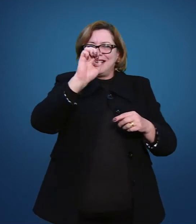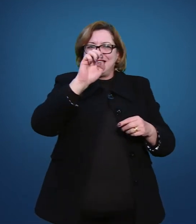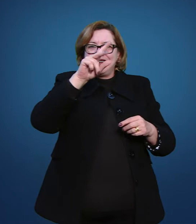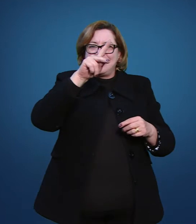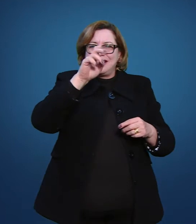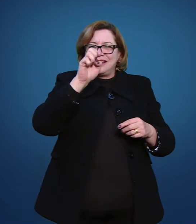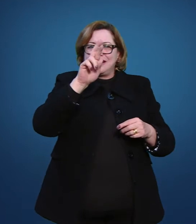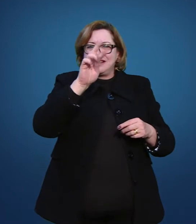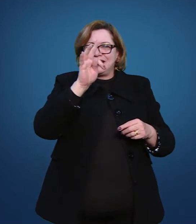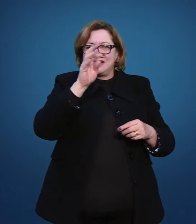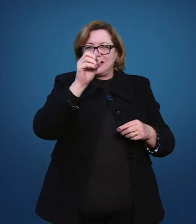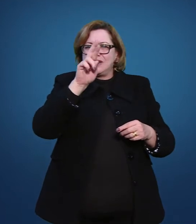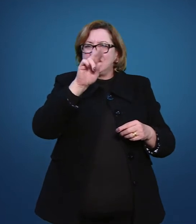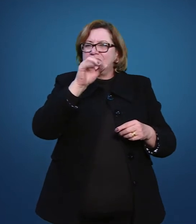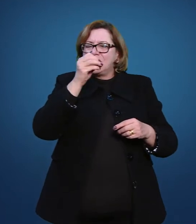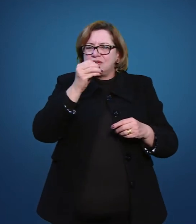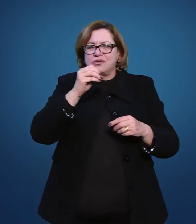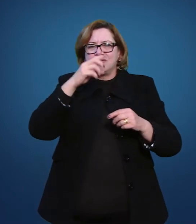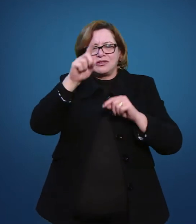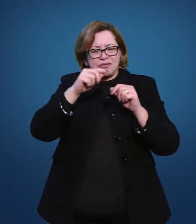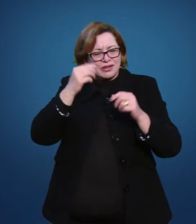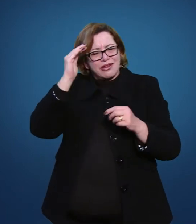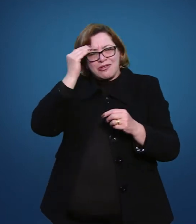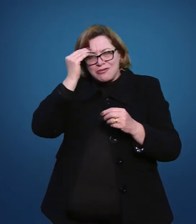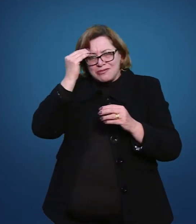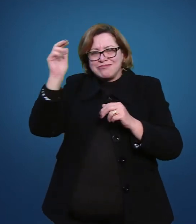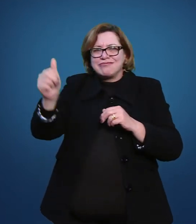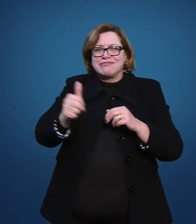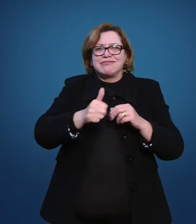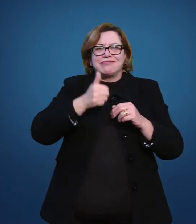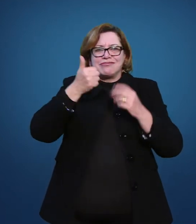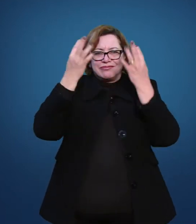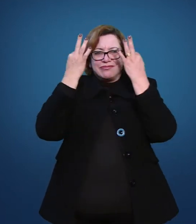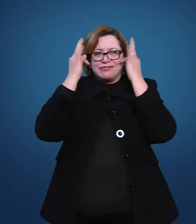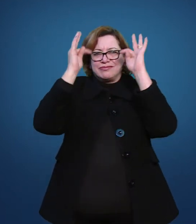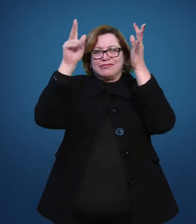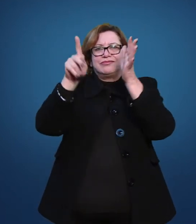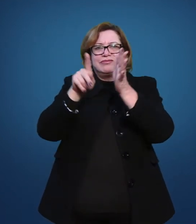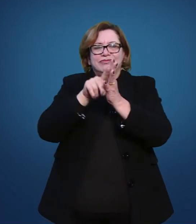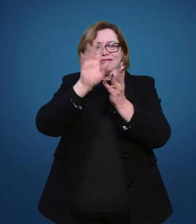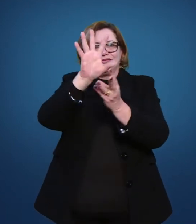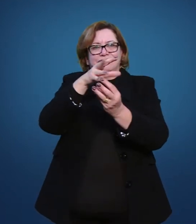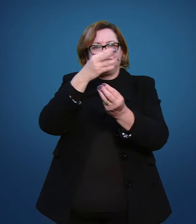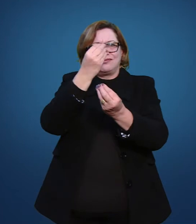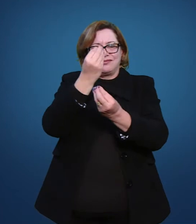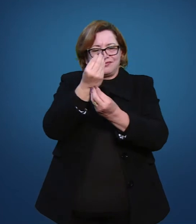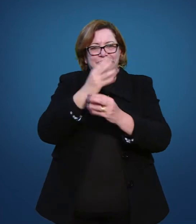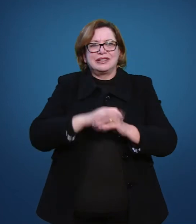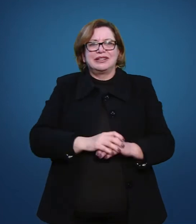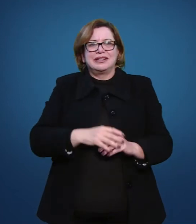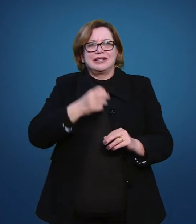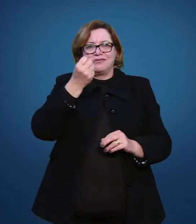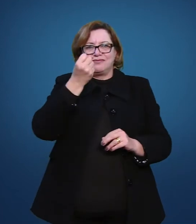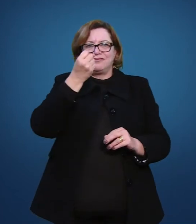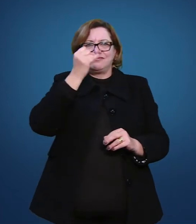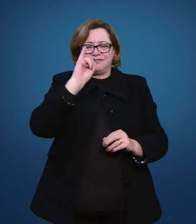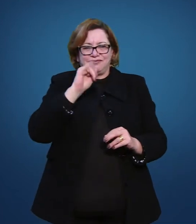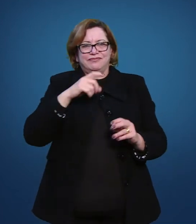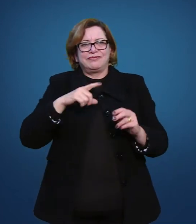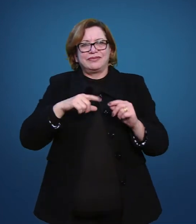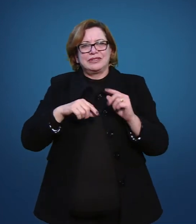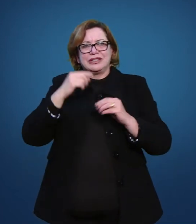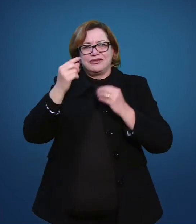consiga escrever e desenvolver e compreender melhor as teorias da arte. Se, em relação às